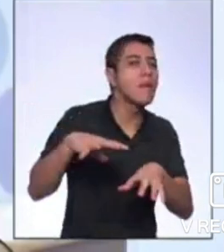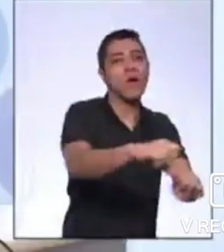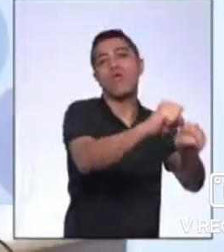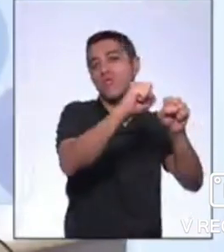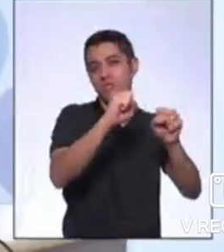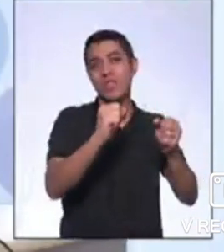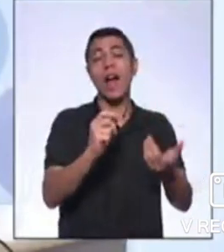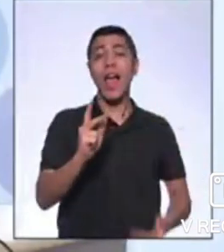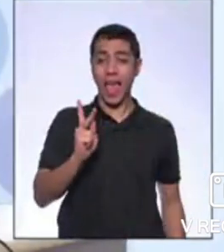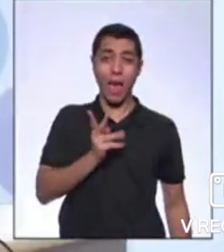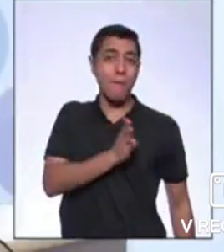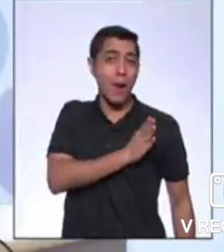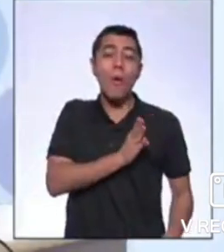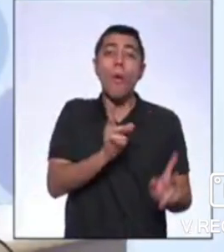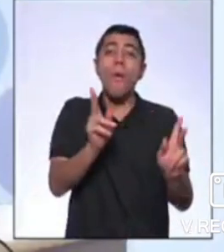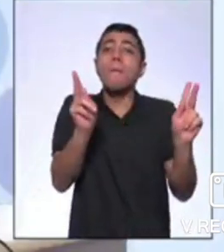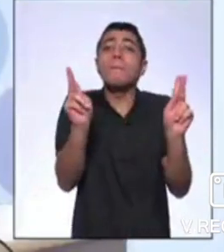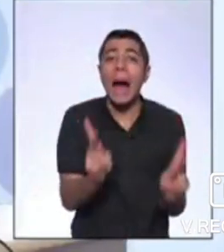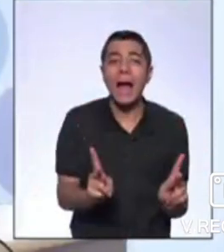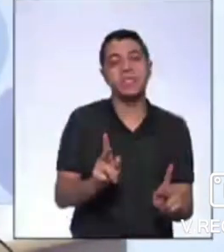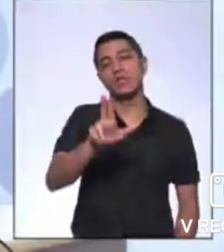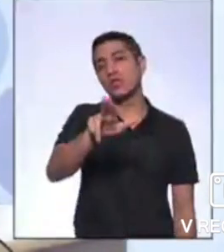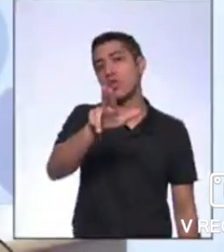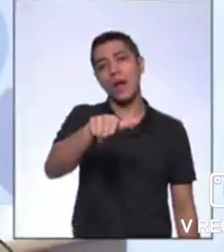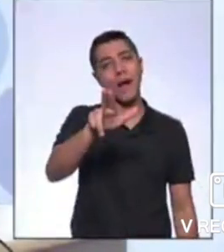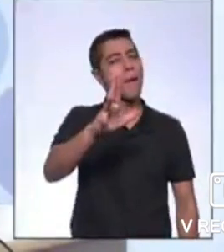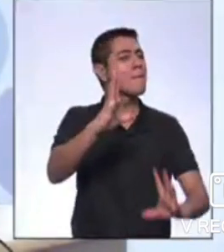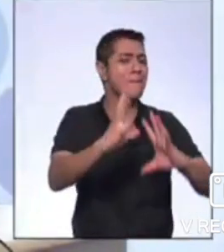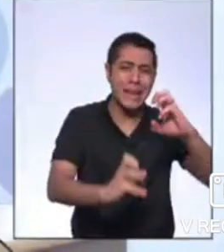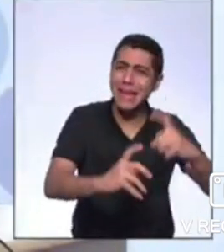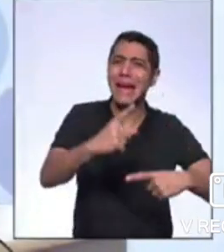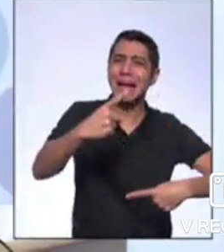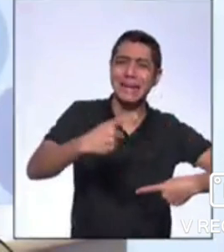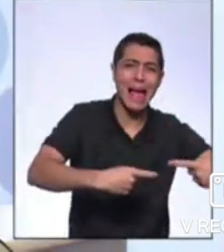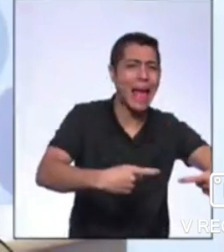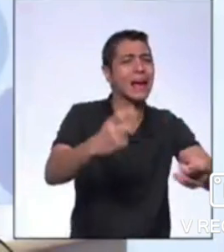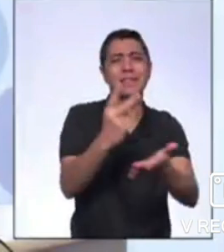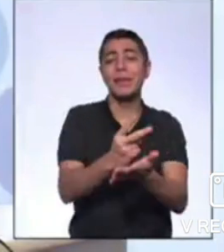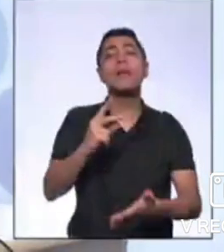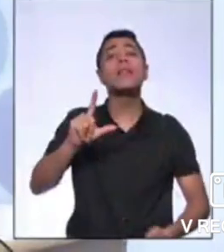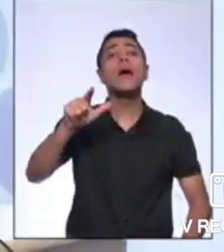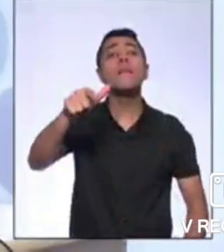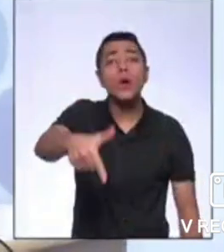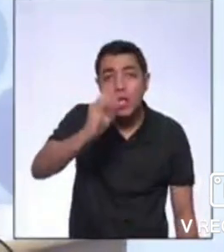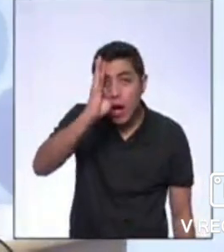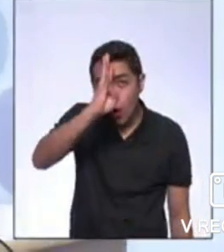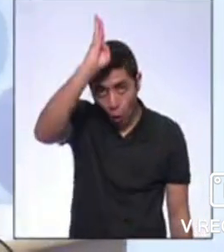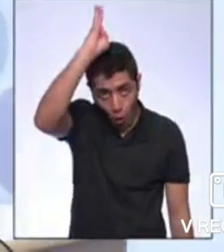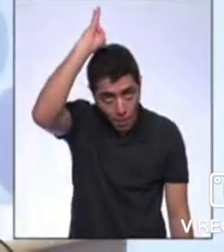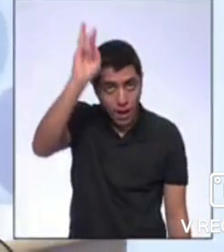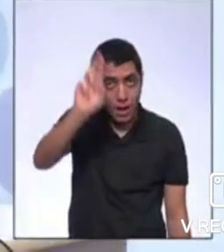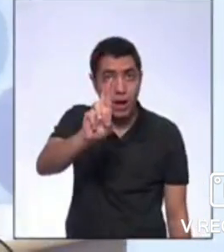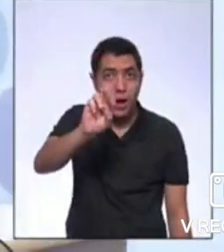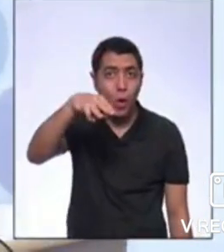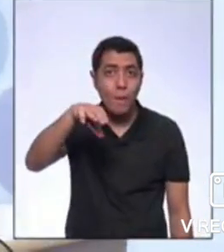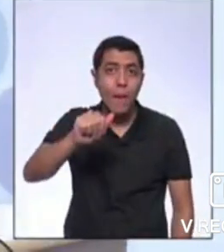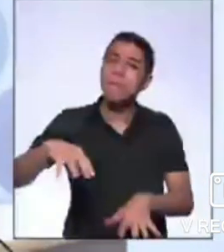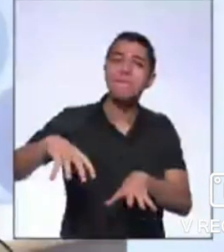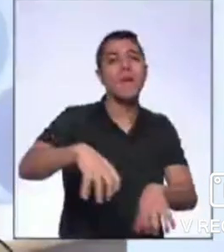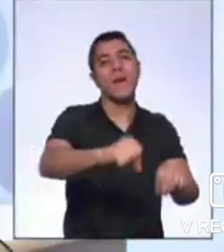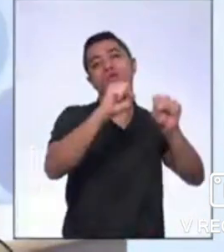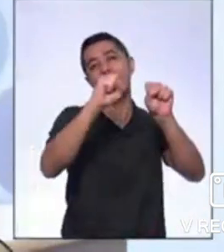tiveram paz dentro desse território, eles não conseguiram uma organização política, uma centralização que